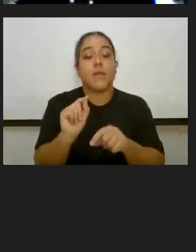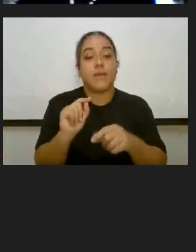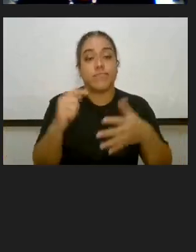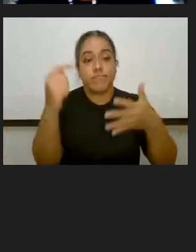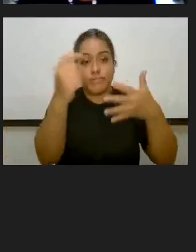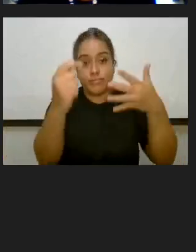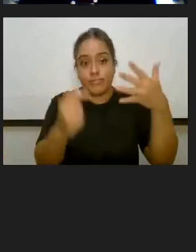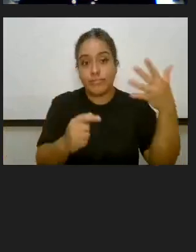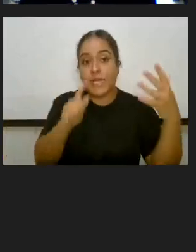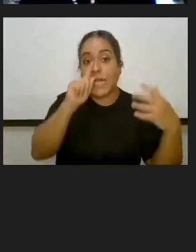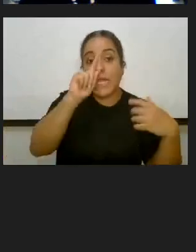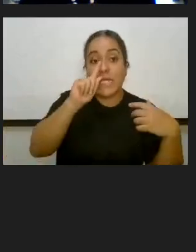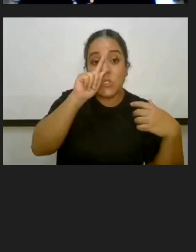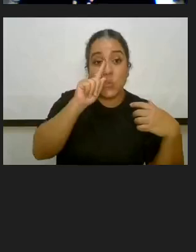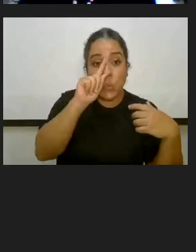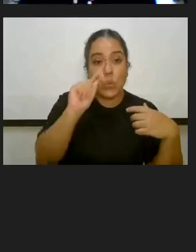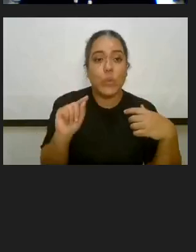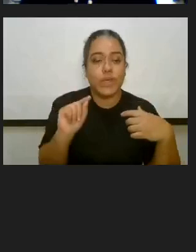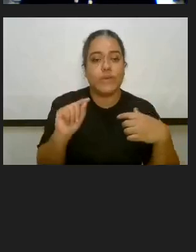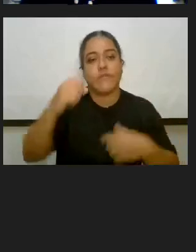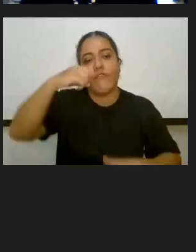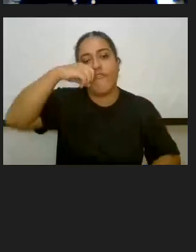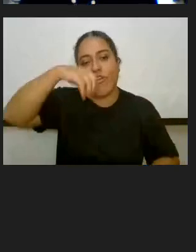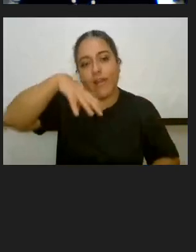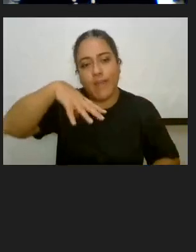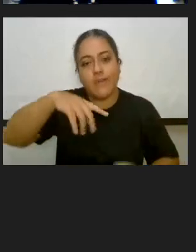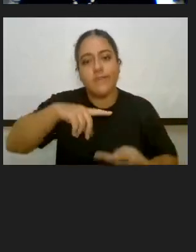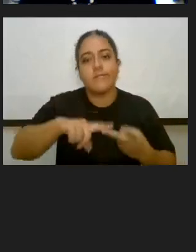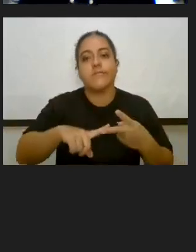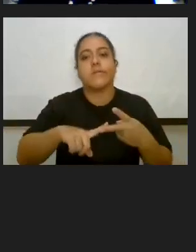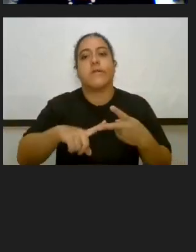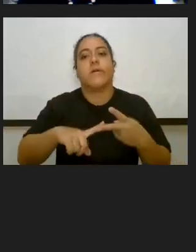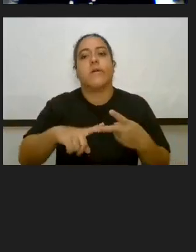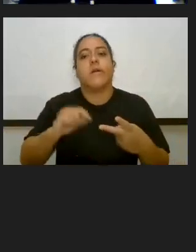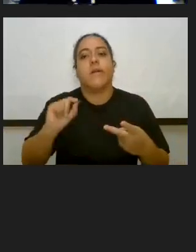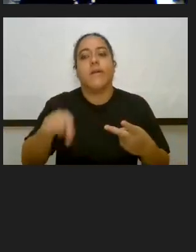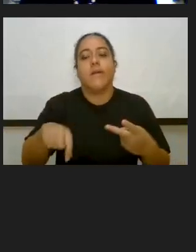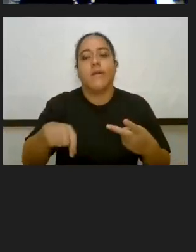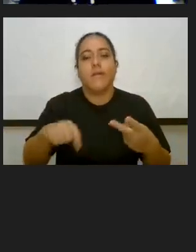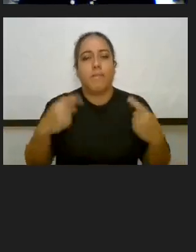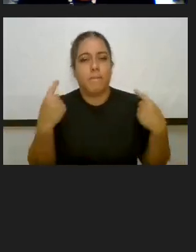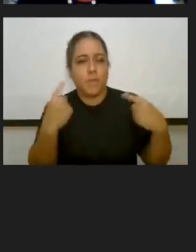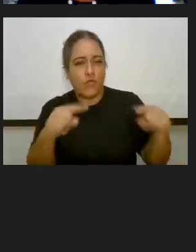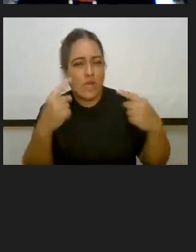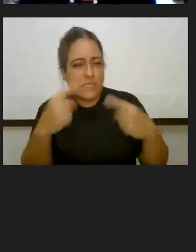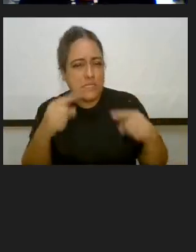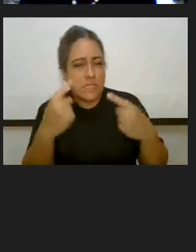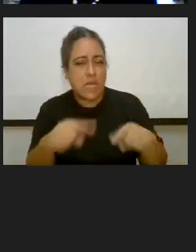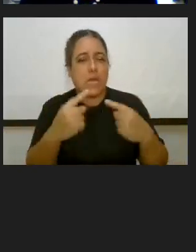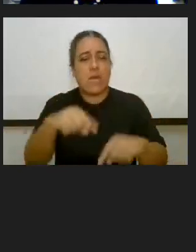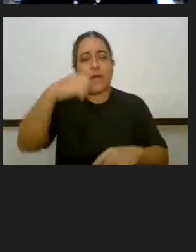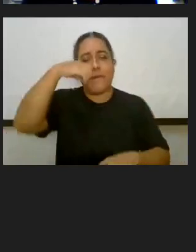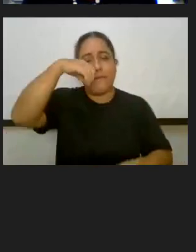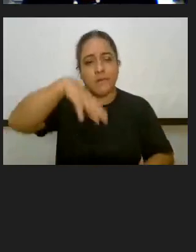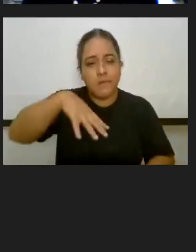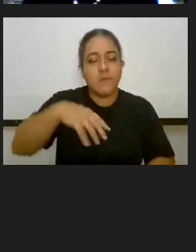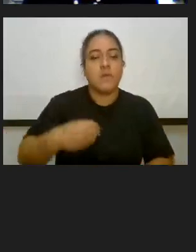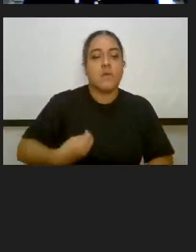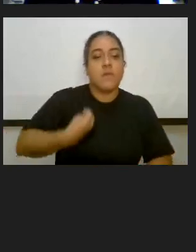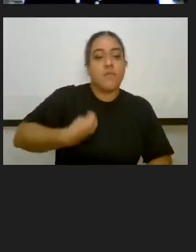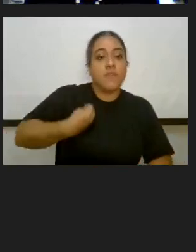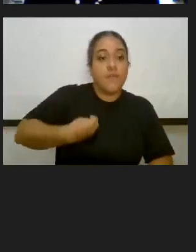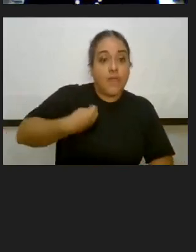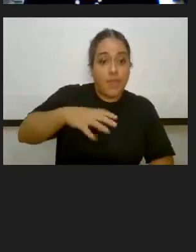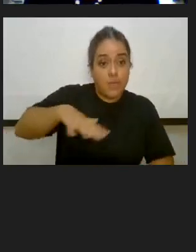as violências, a autoviolência provocada, a violência ao outro, a violência vivenciada, que